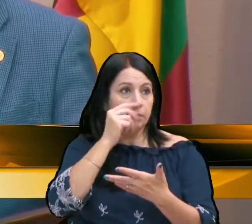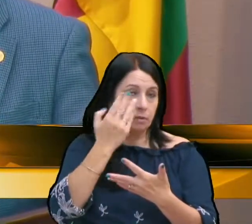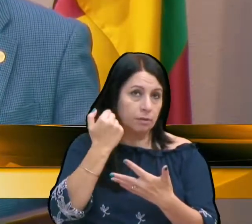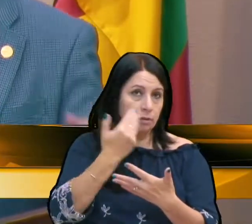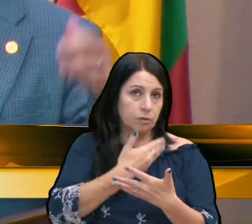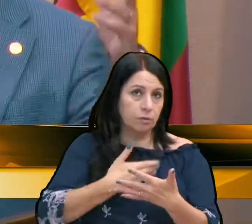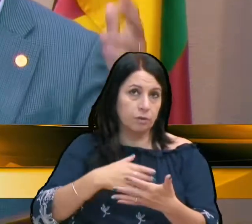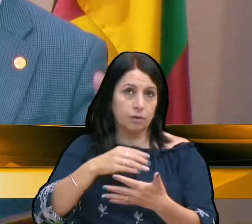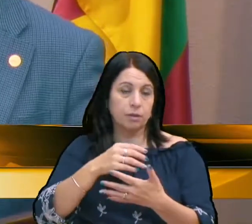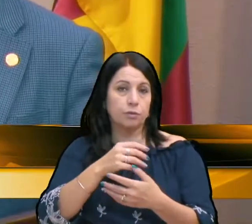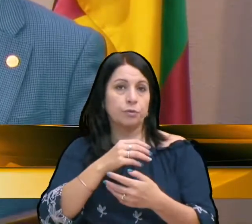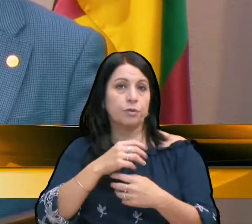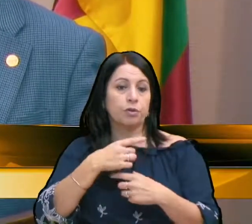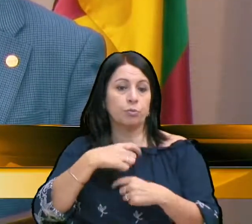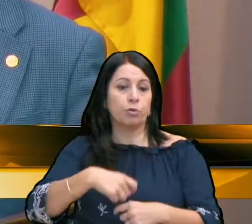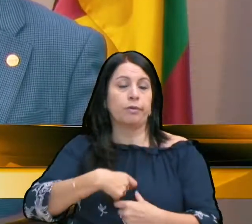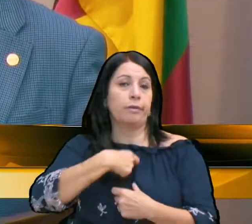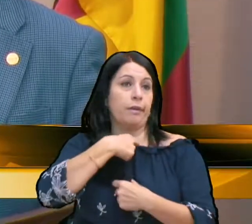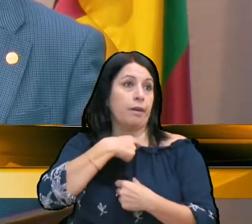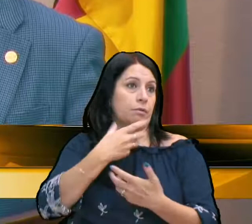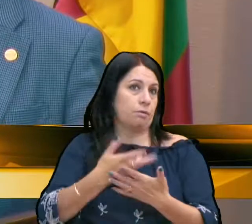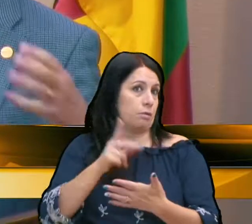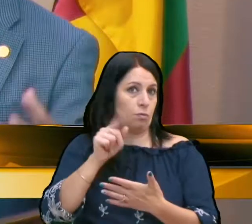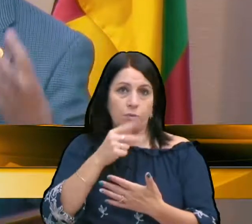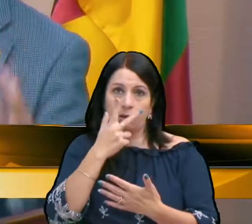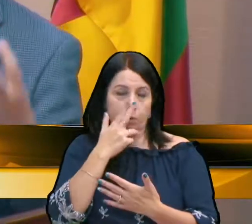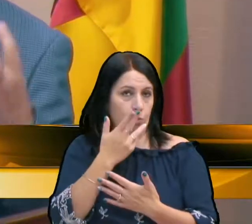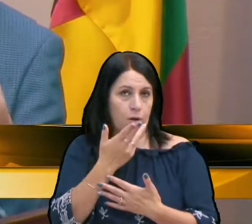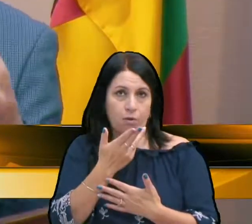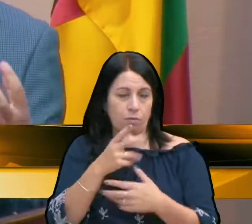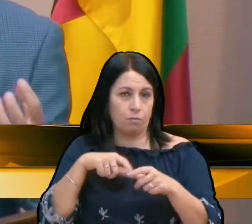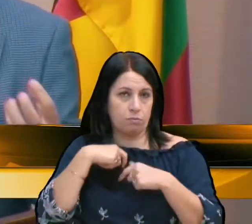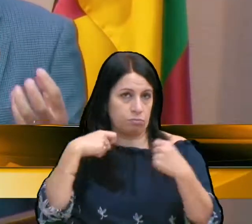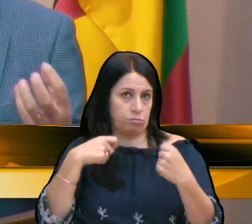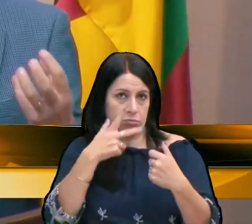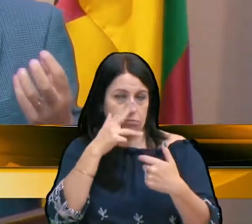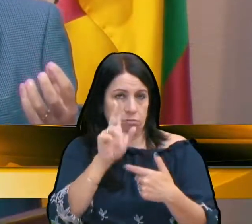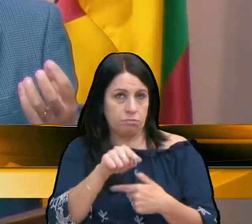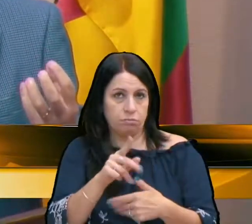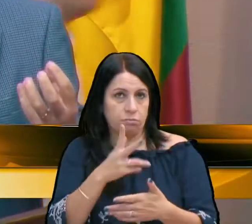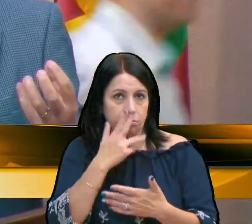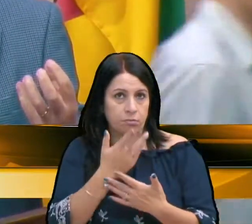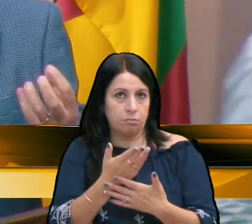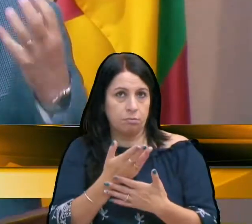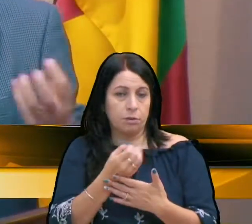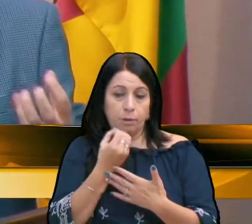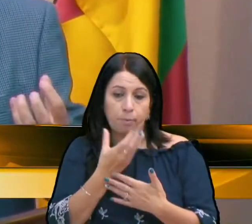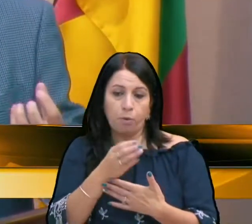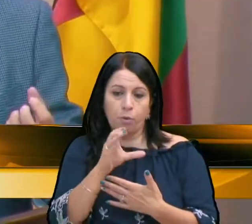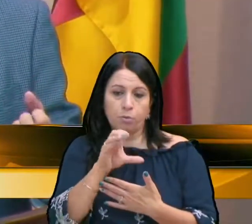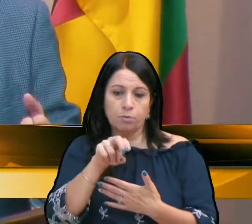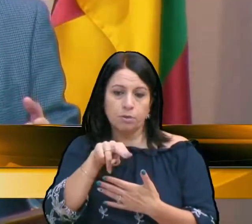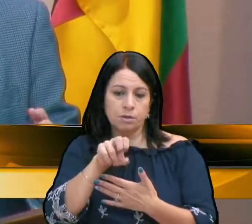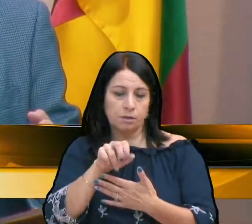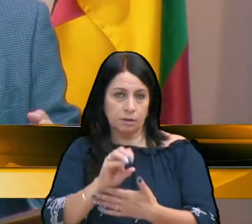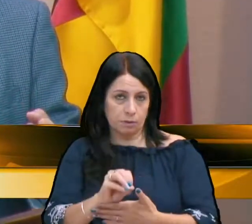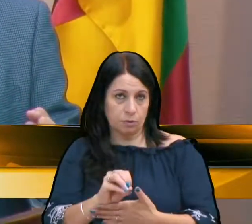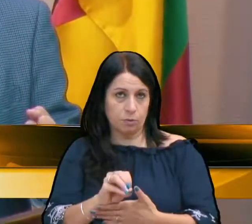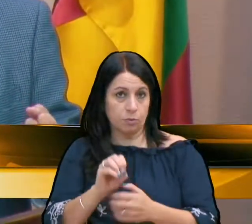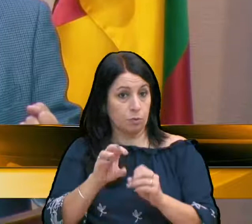governador Ieda. Não era do mesmo partido, mas este bom senso para a educação é que tem que